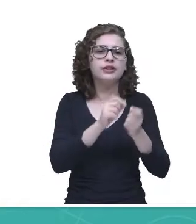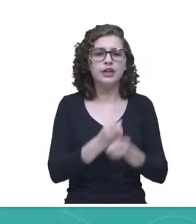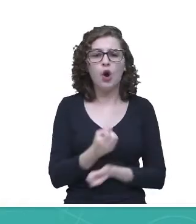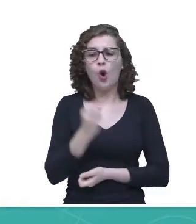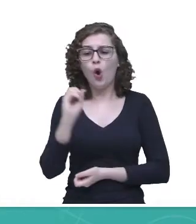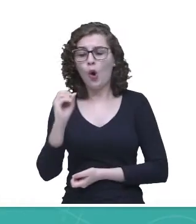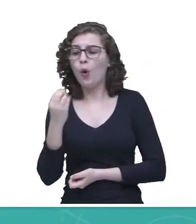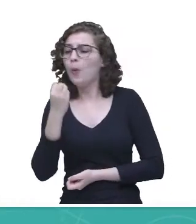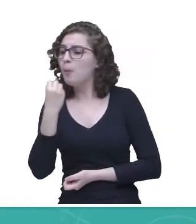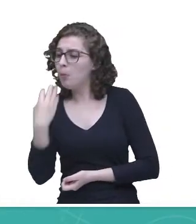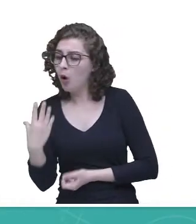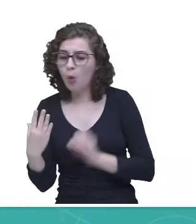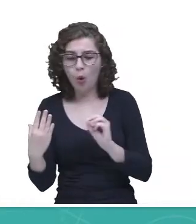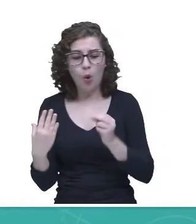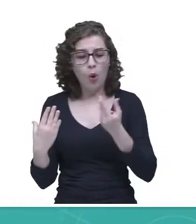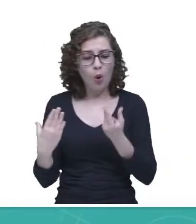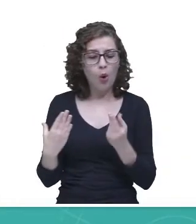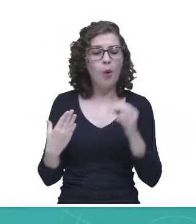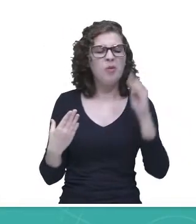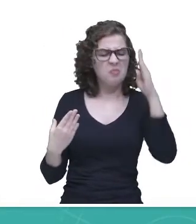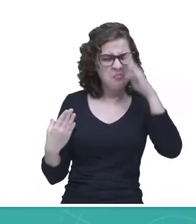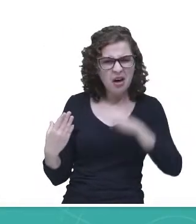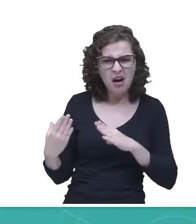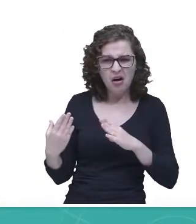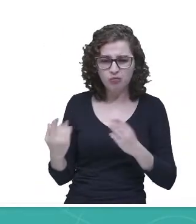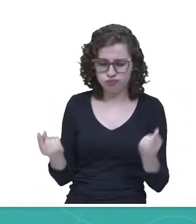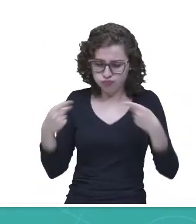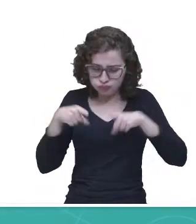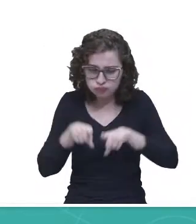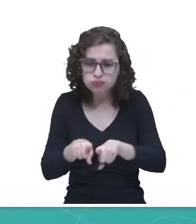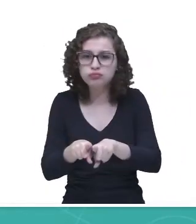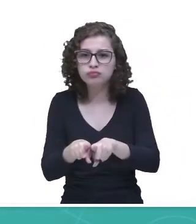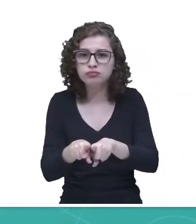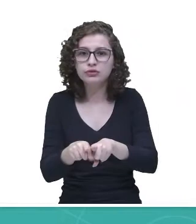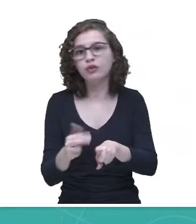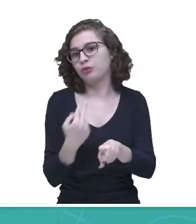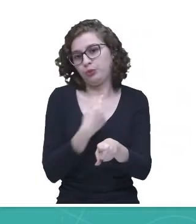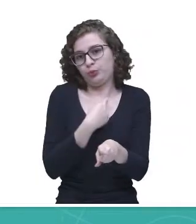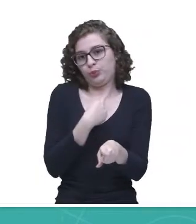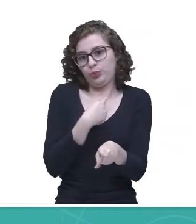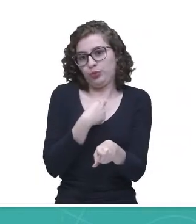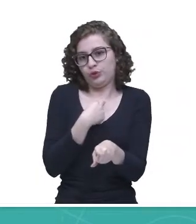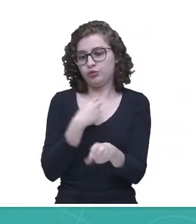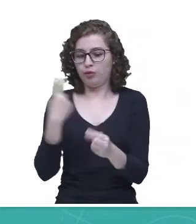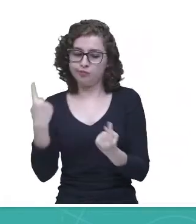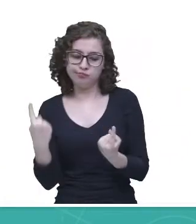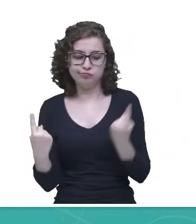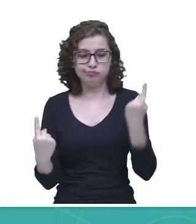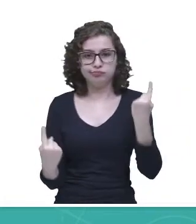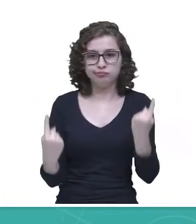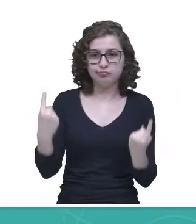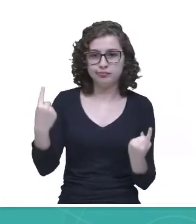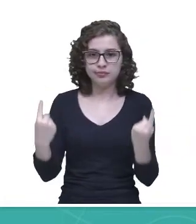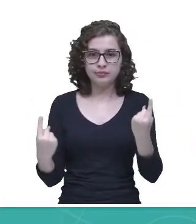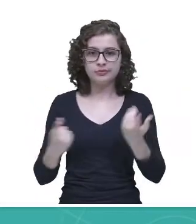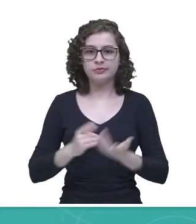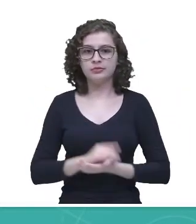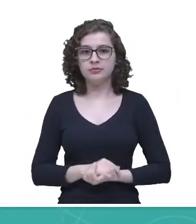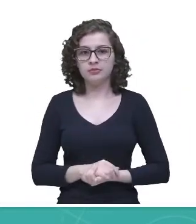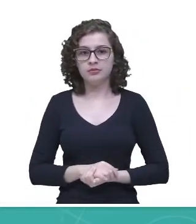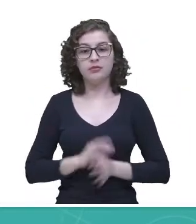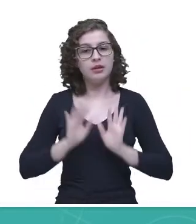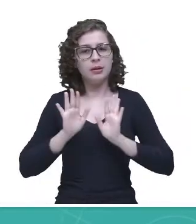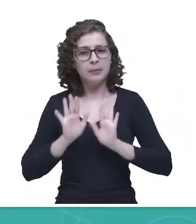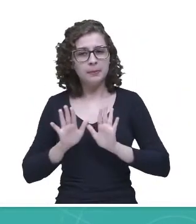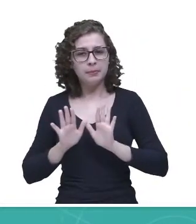bom ou ele é mau. Não pode ser ambos ao mesmo tempo. Enquanto que nós vemos nas